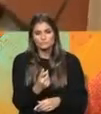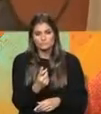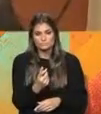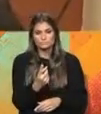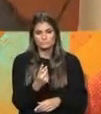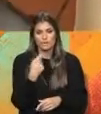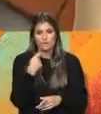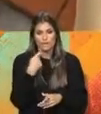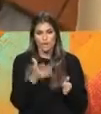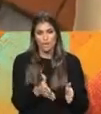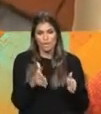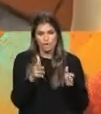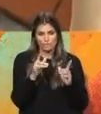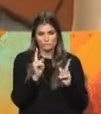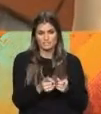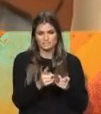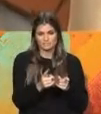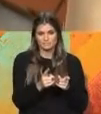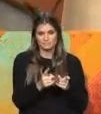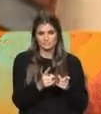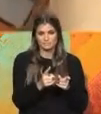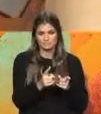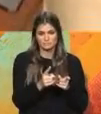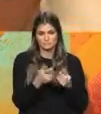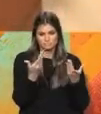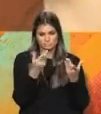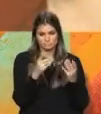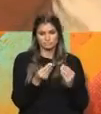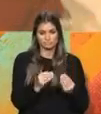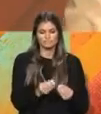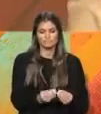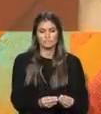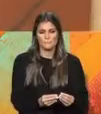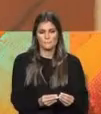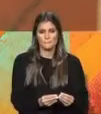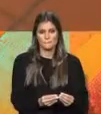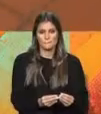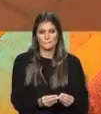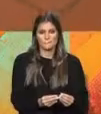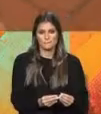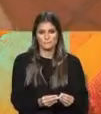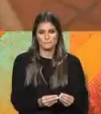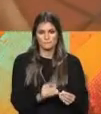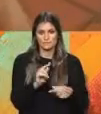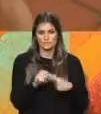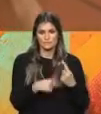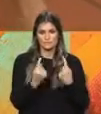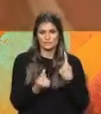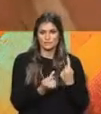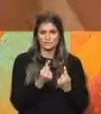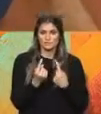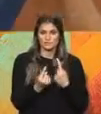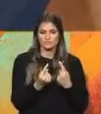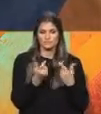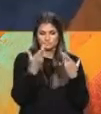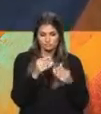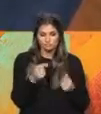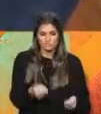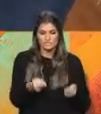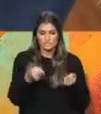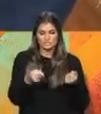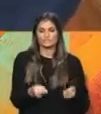Ganhou-lhe o gosto e nunca mais parou. Comecei a fazer-se. Ele estava sempre, de vez em quando, a fazer cestas. E eu muito